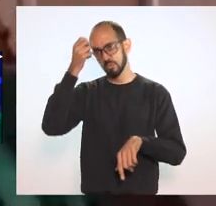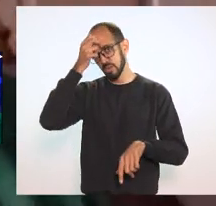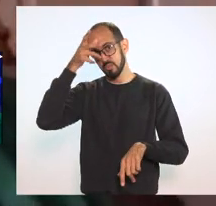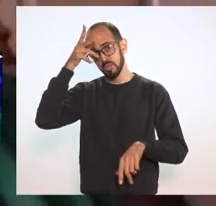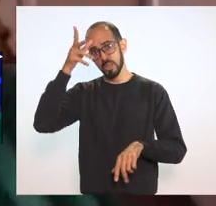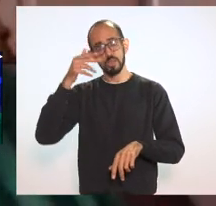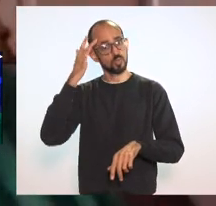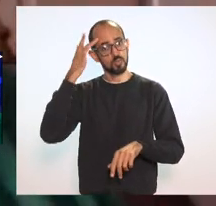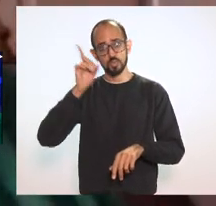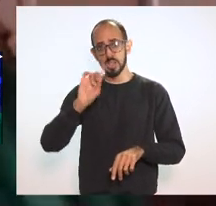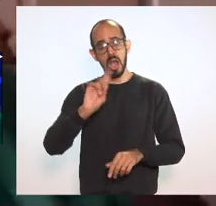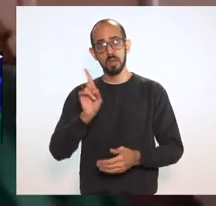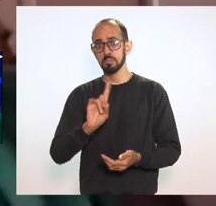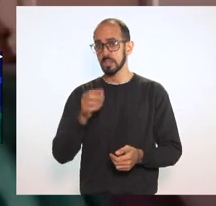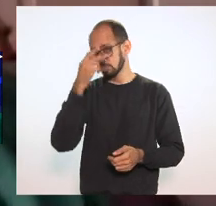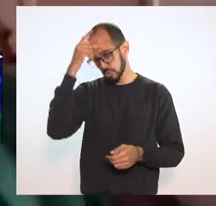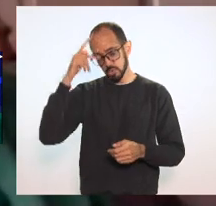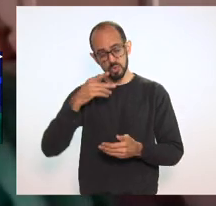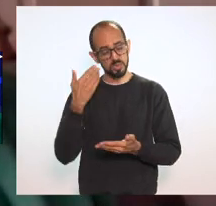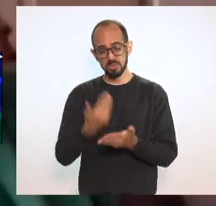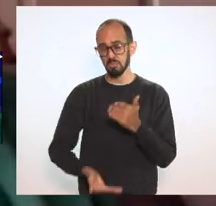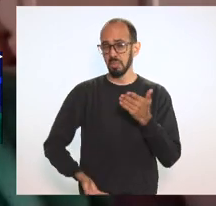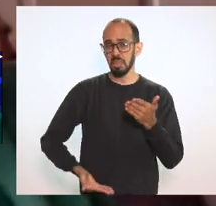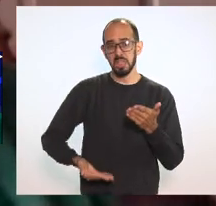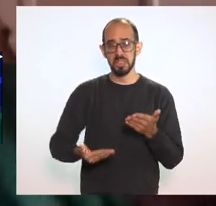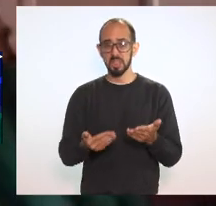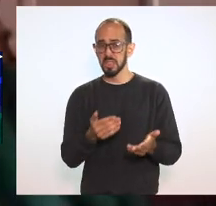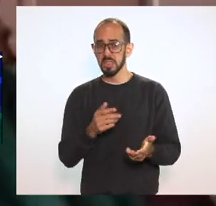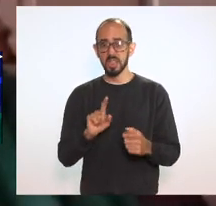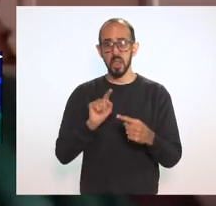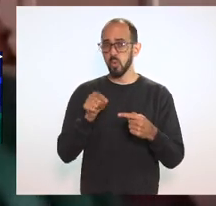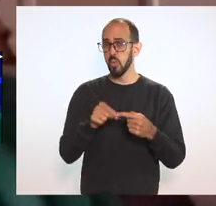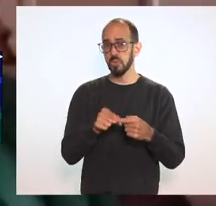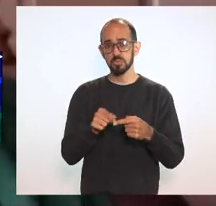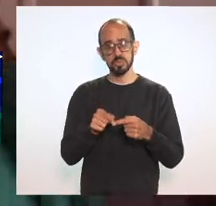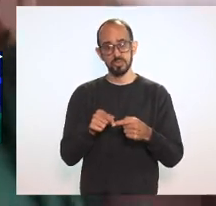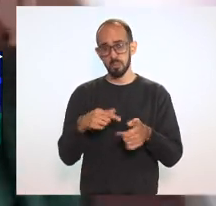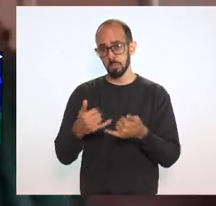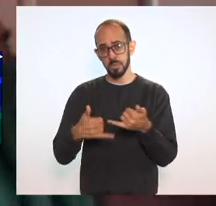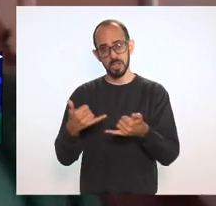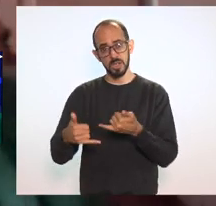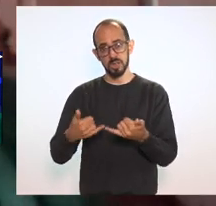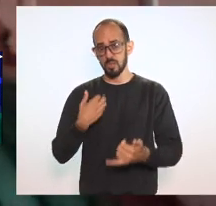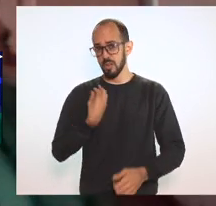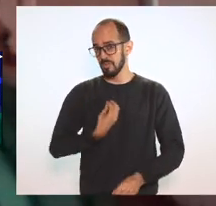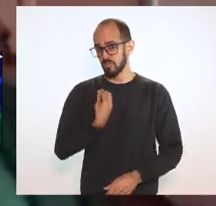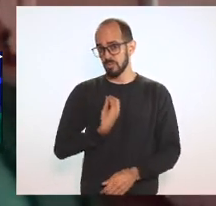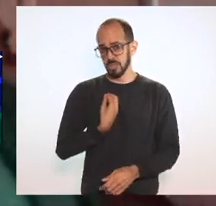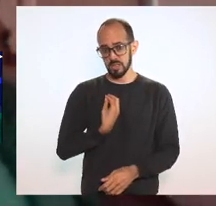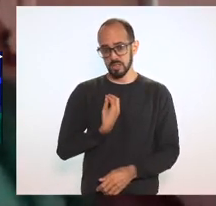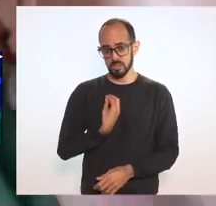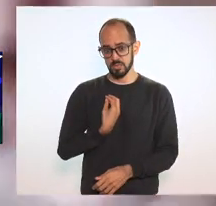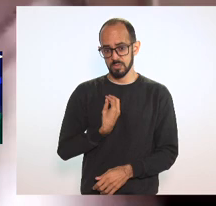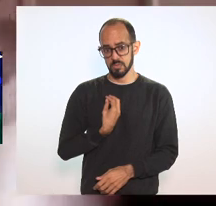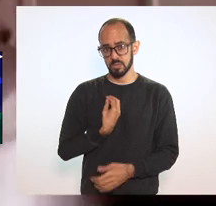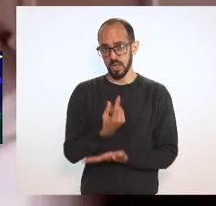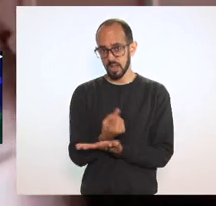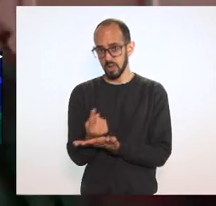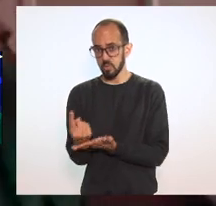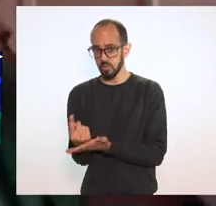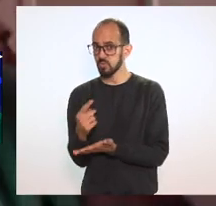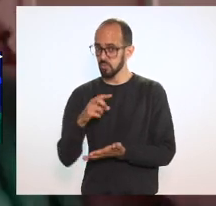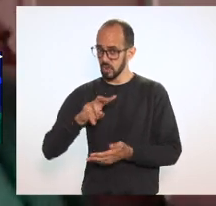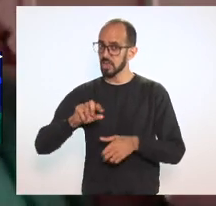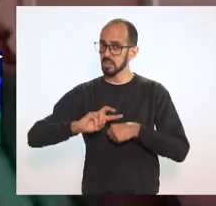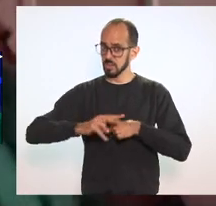não sabe o que faz é tão brincando com a vida das pessoas e vão responder por que